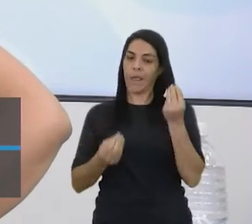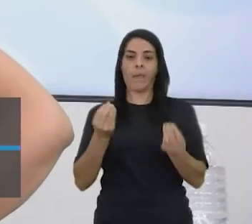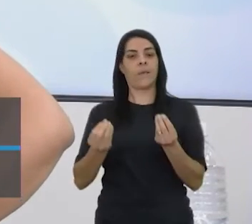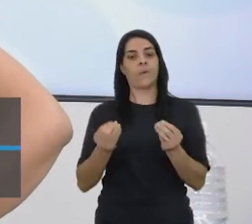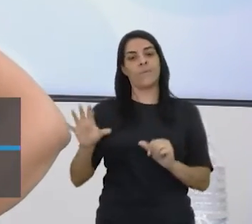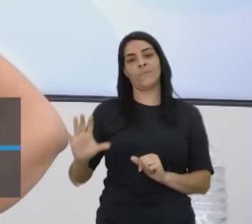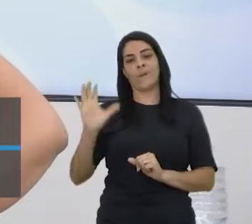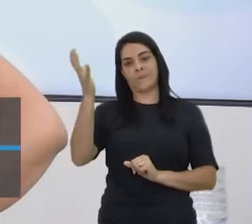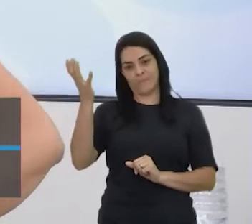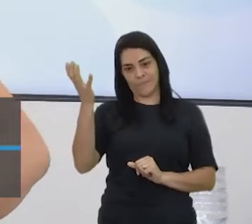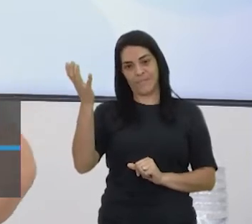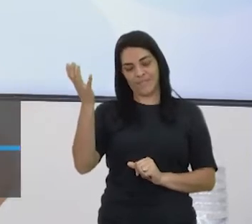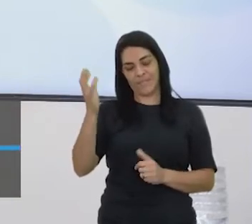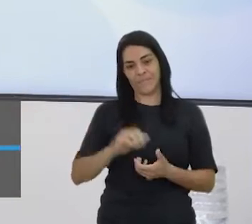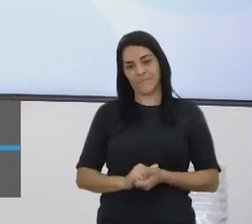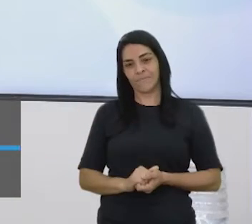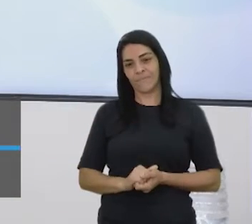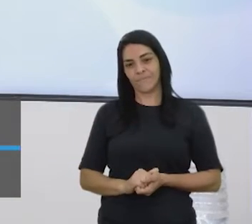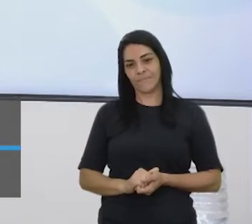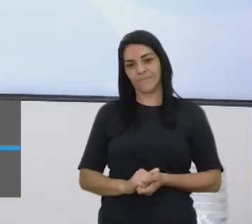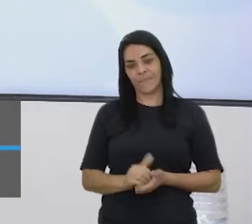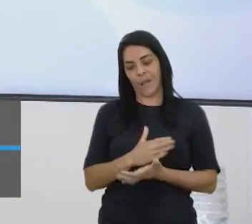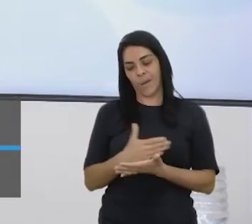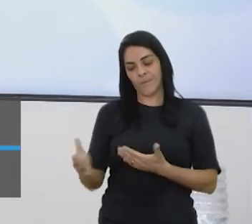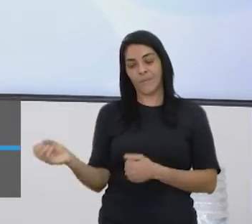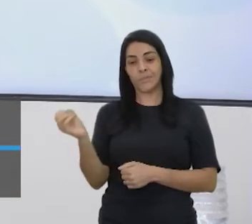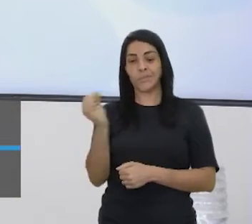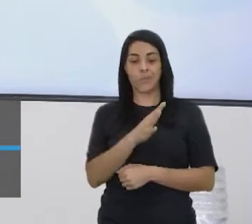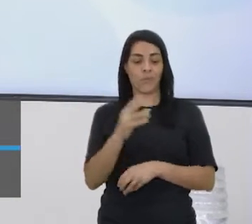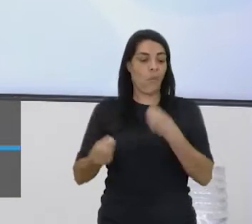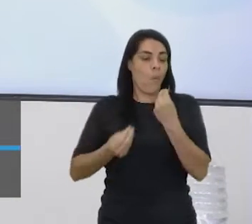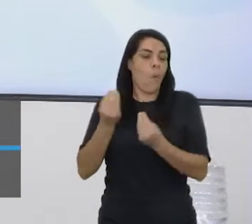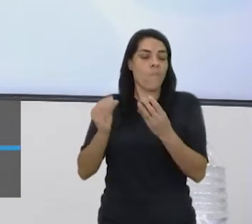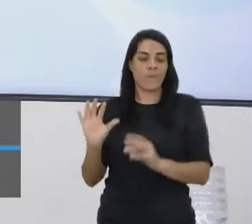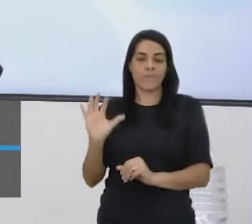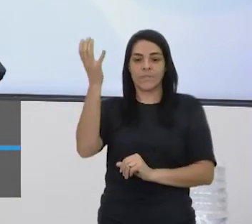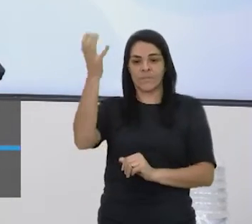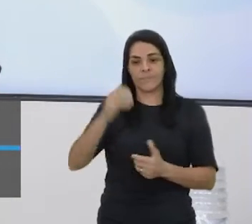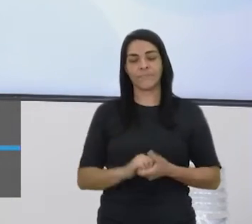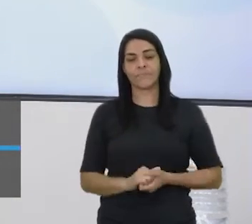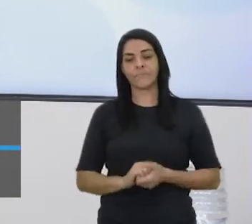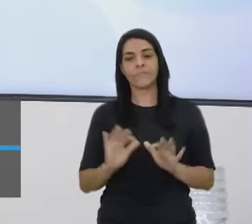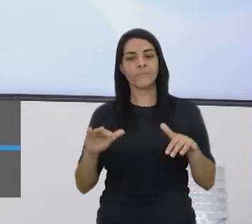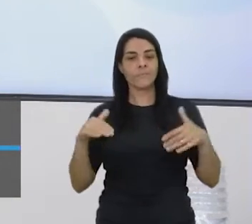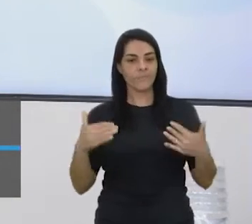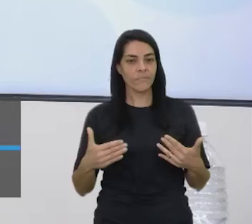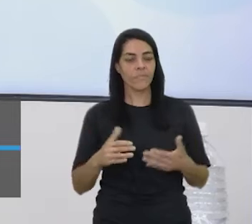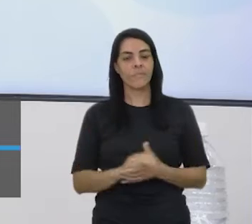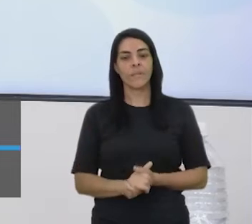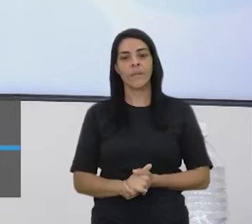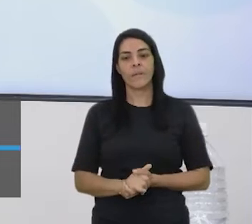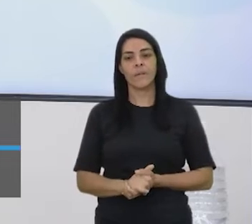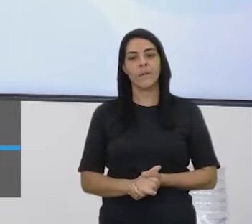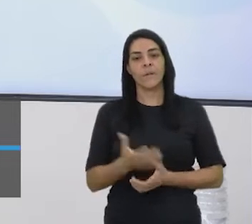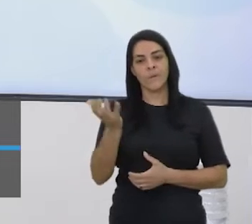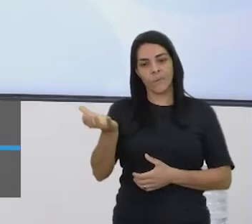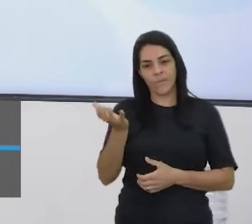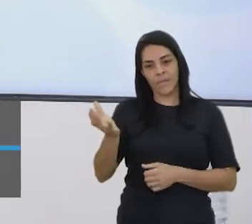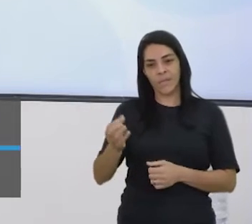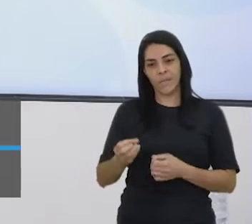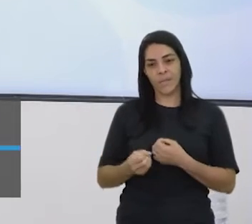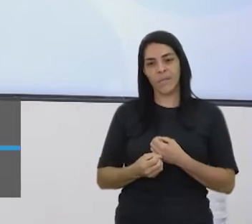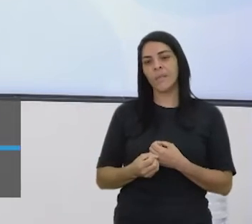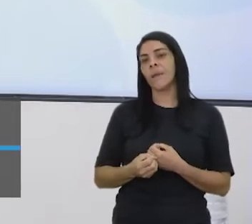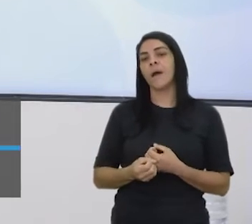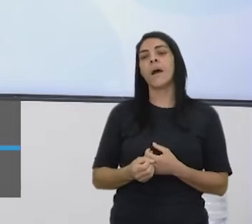esse começar de novo agora então eu queria dividir isso um pouco com vocês porque eu acho que muitas vezes a gente esquece